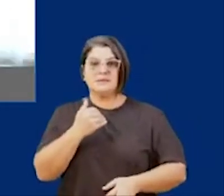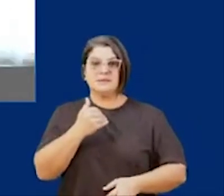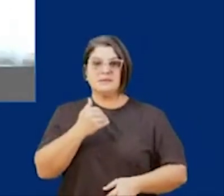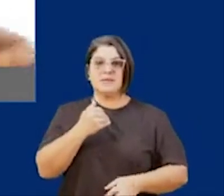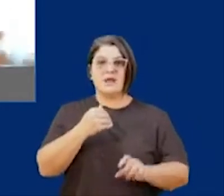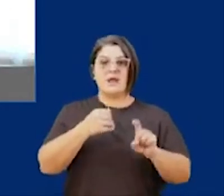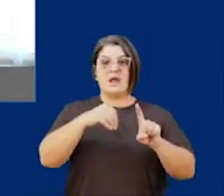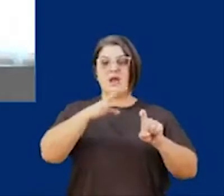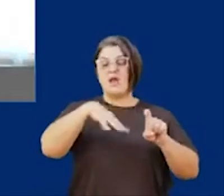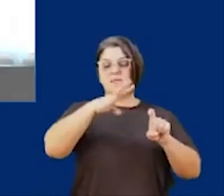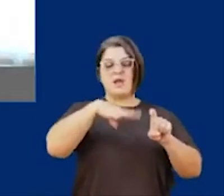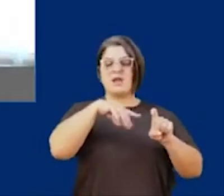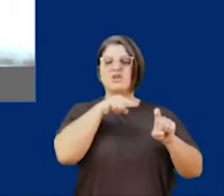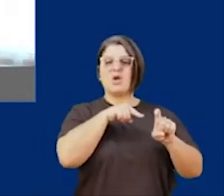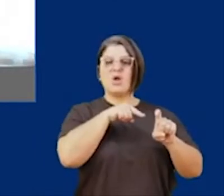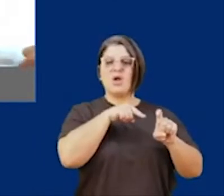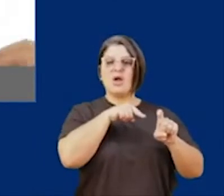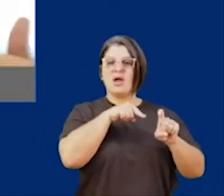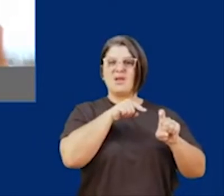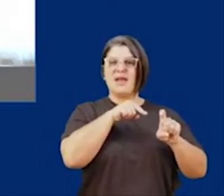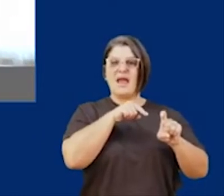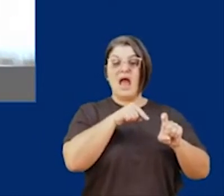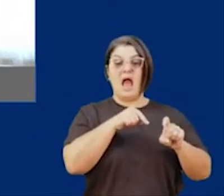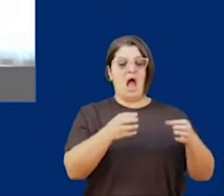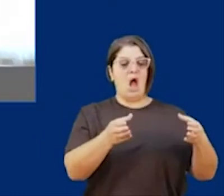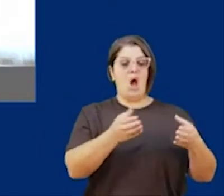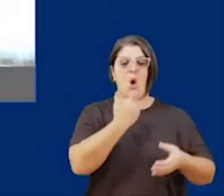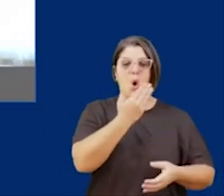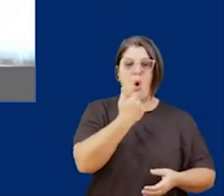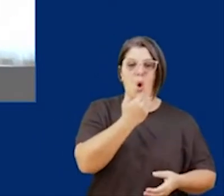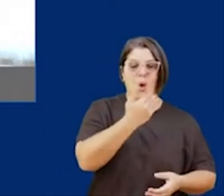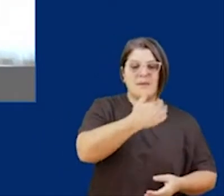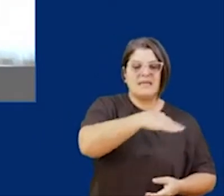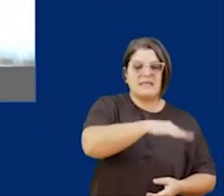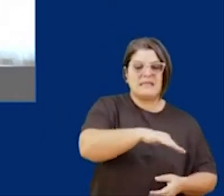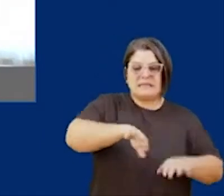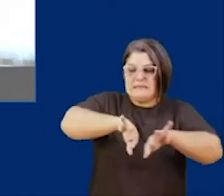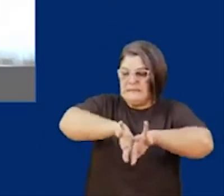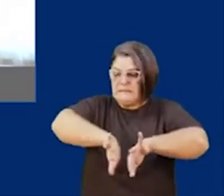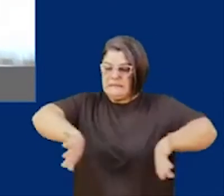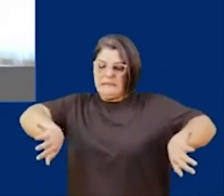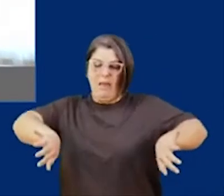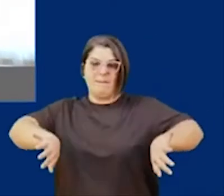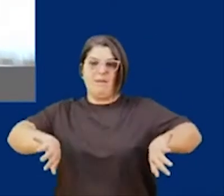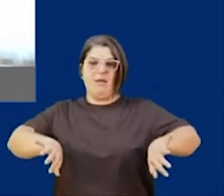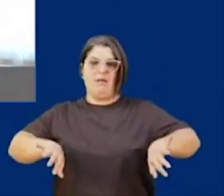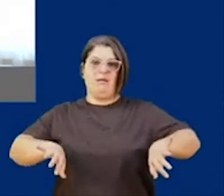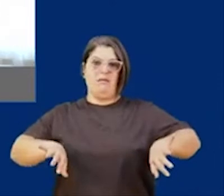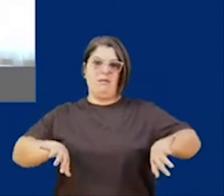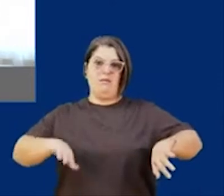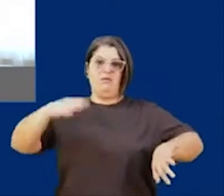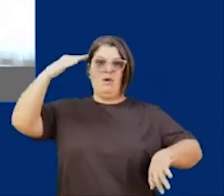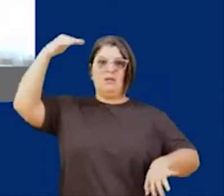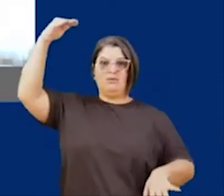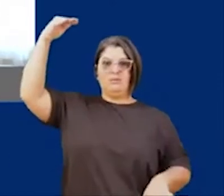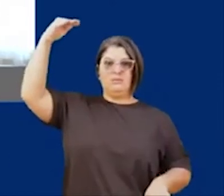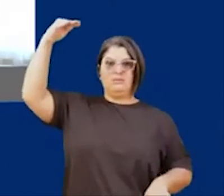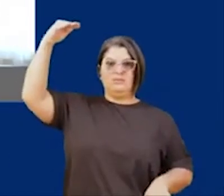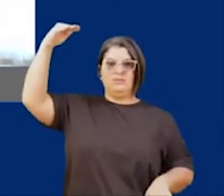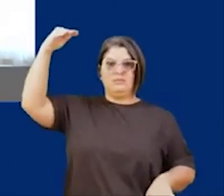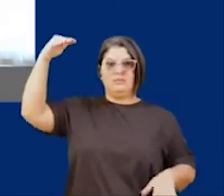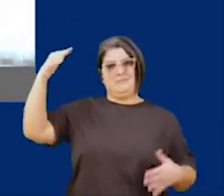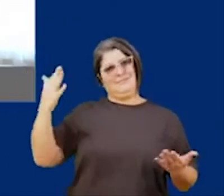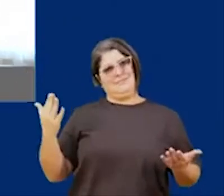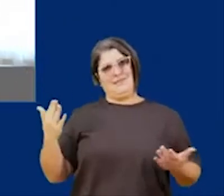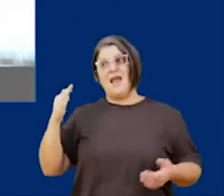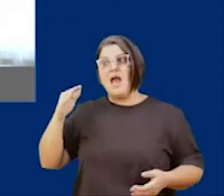da criança tem que ser separada da comida da família, né? A gente recomenda que a criança possa comer a comida da família, desde que a comida da família seja uma comida saudável, né?